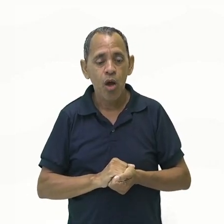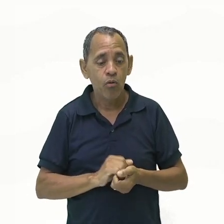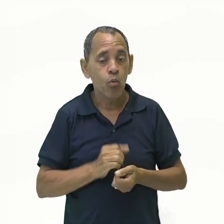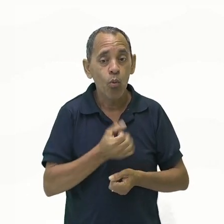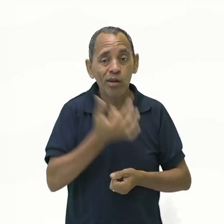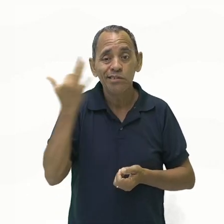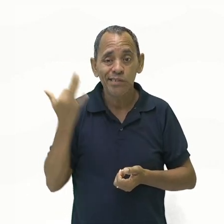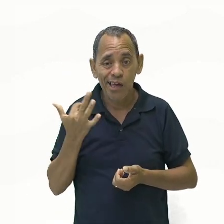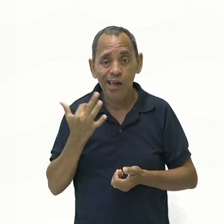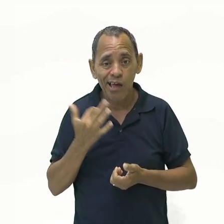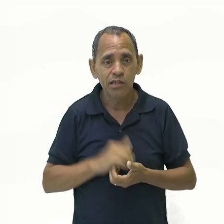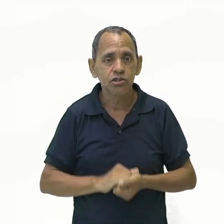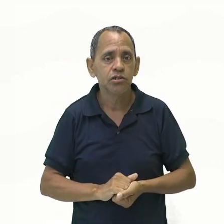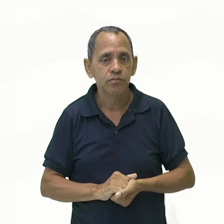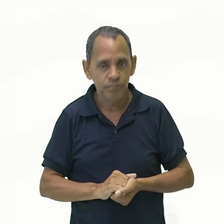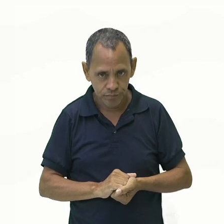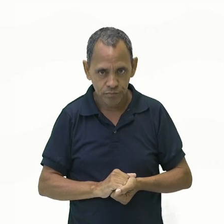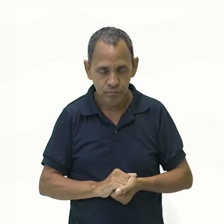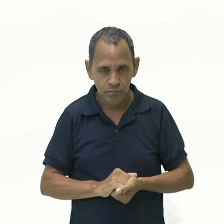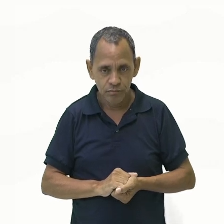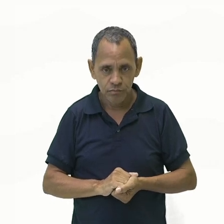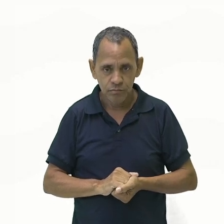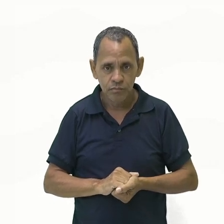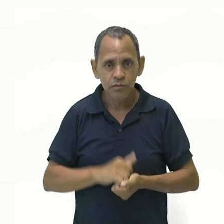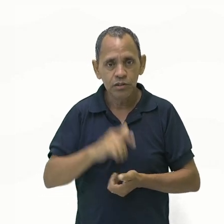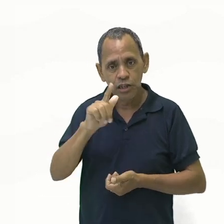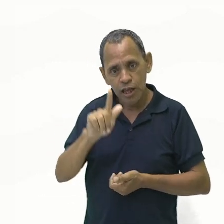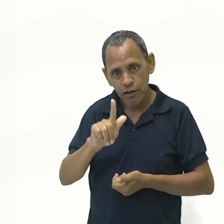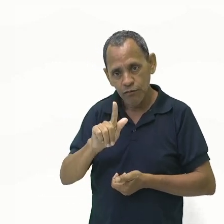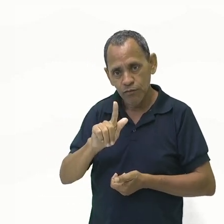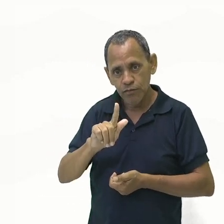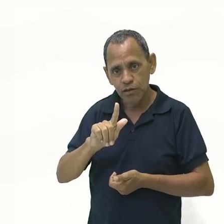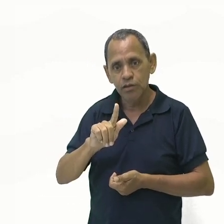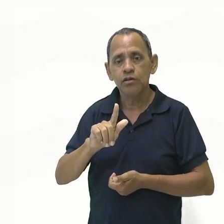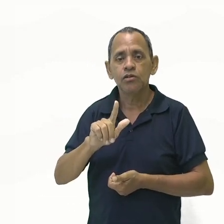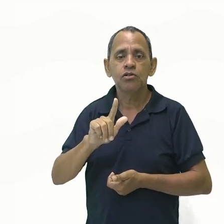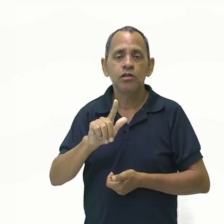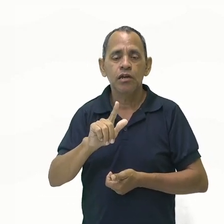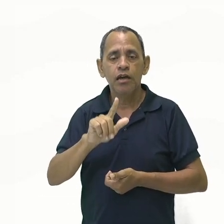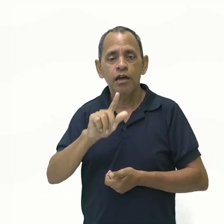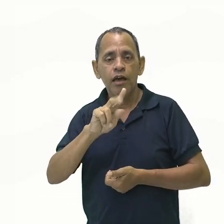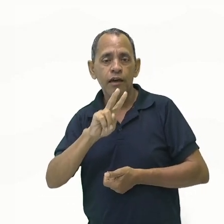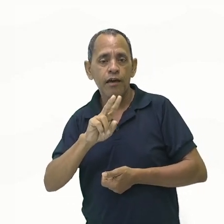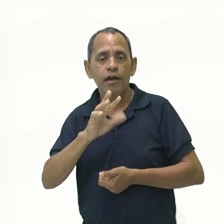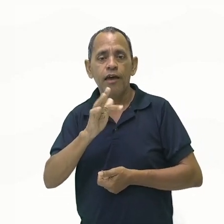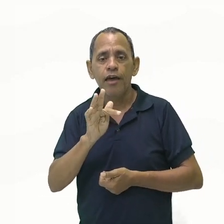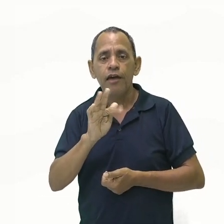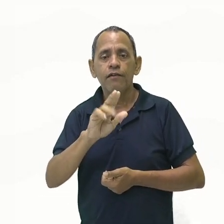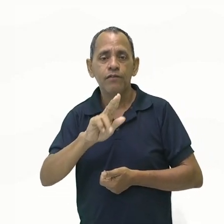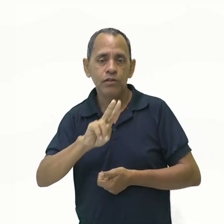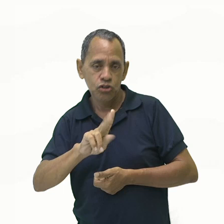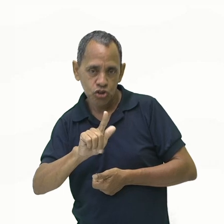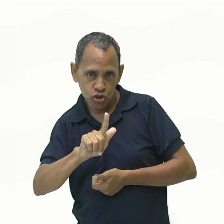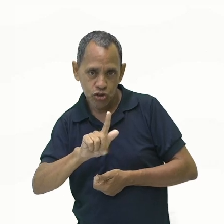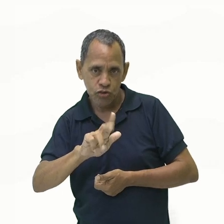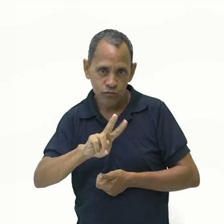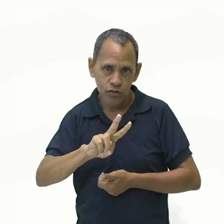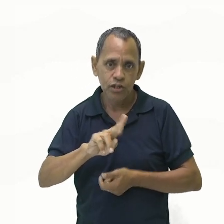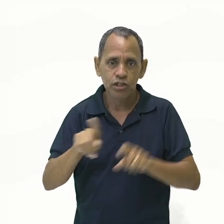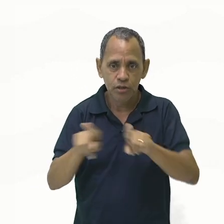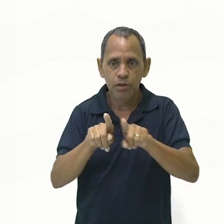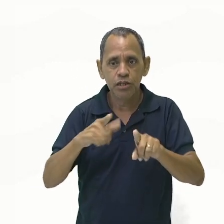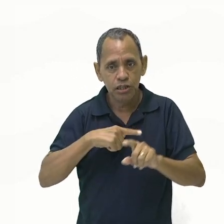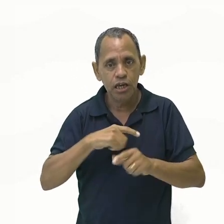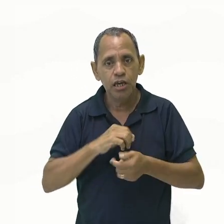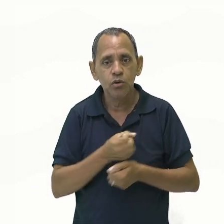da FGV Social, que ele usa ali um parâmetro um pouco diferente ali do IBGE, né, da PNAD, né, eles têm ali